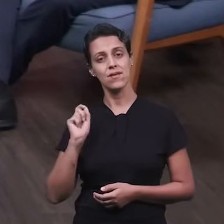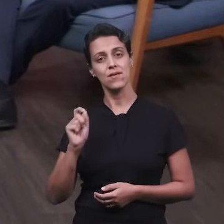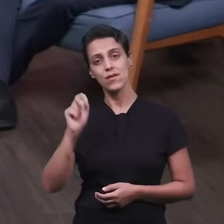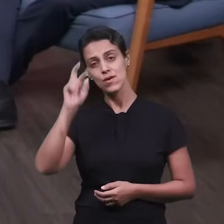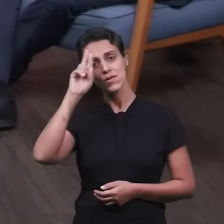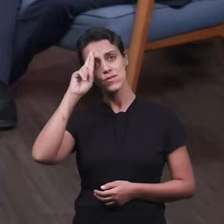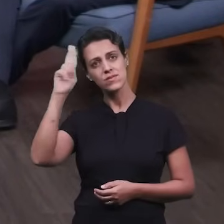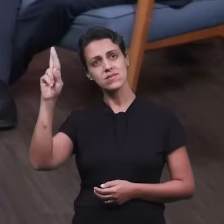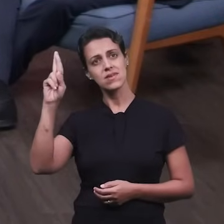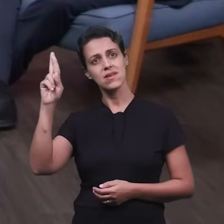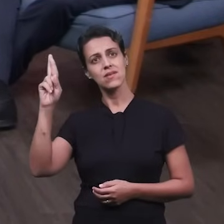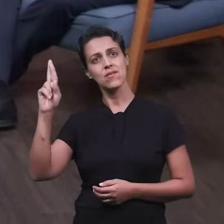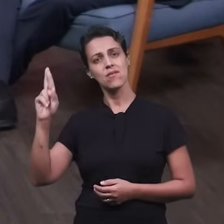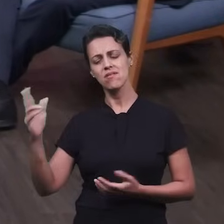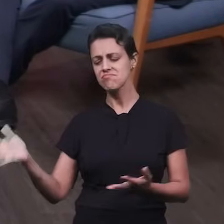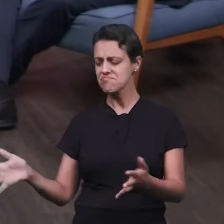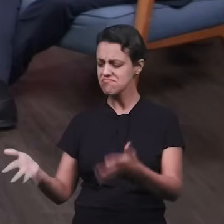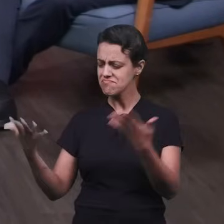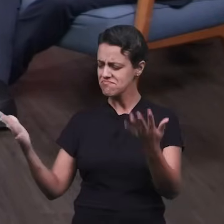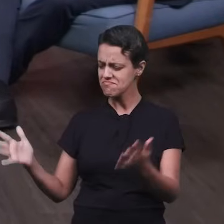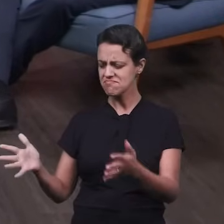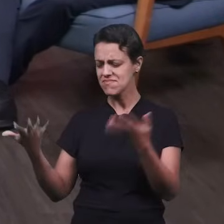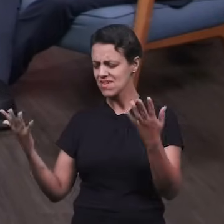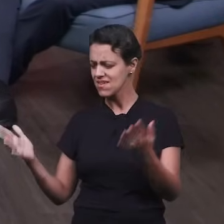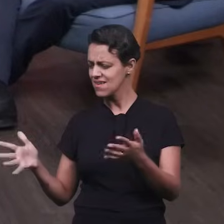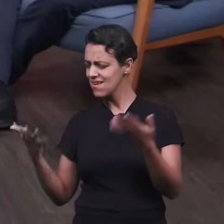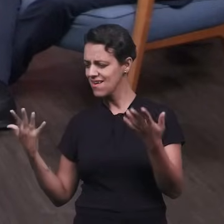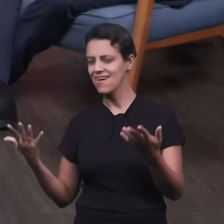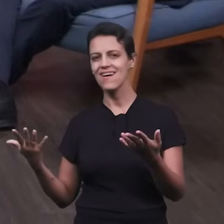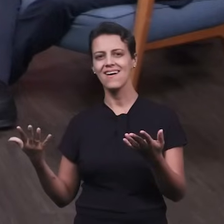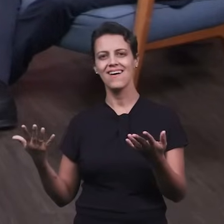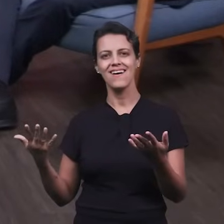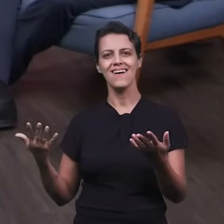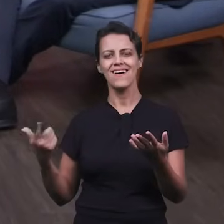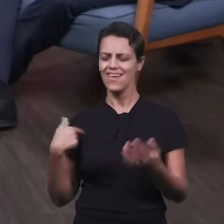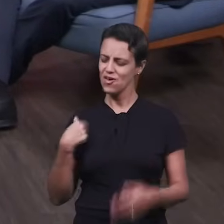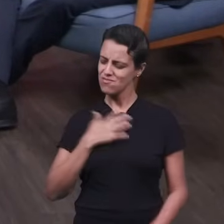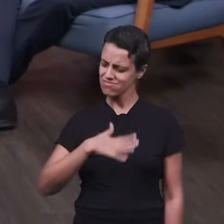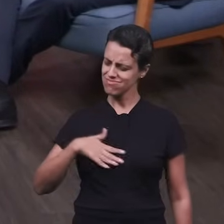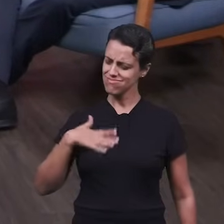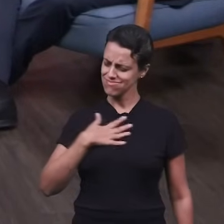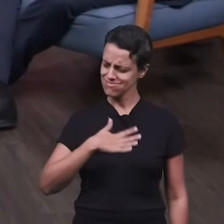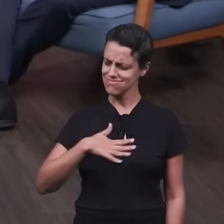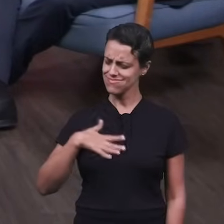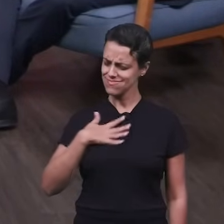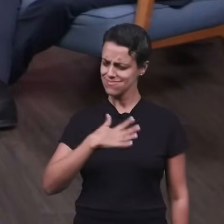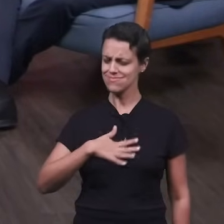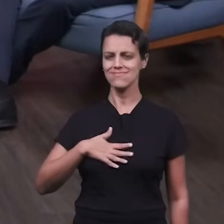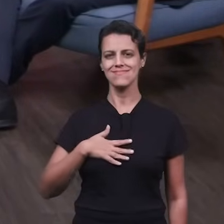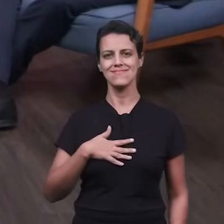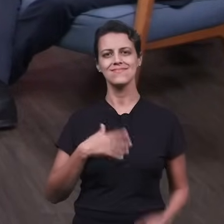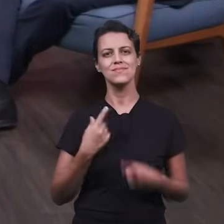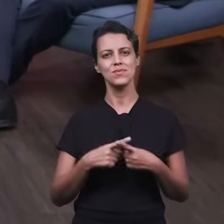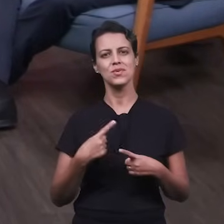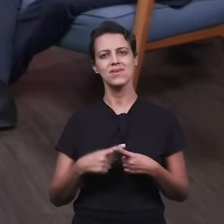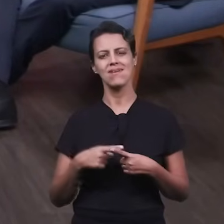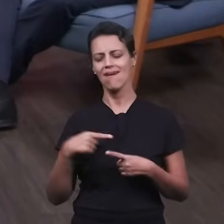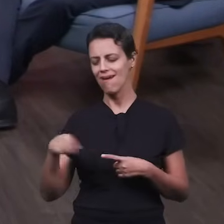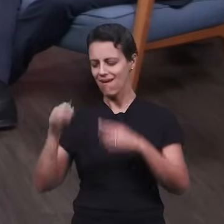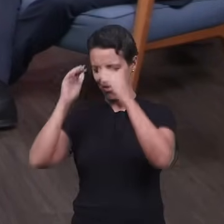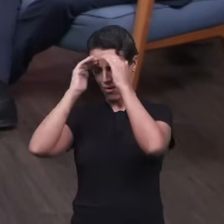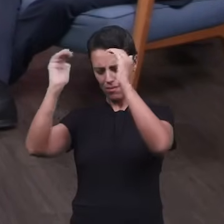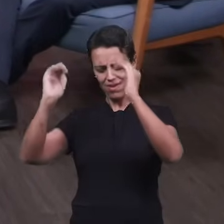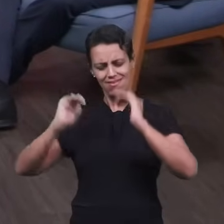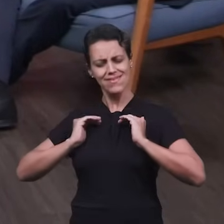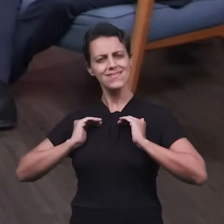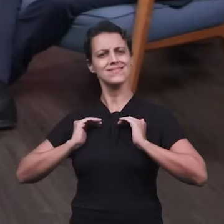Senhor mesmo falando que fazendo tudo que elogia a igreja, como aquela que satisfaz porque cumpre,